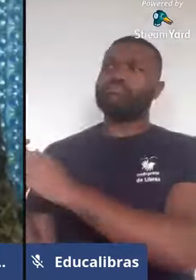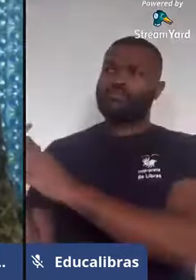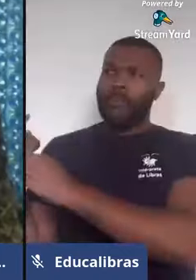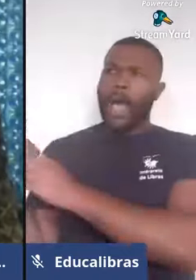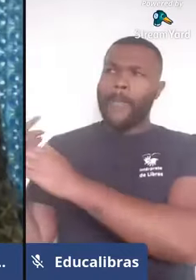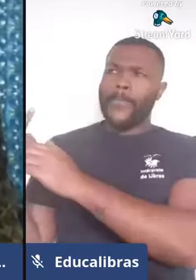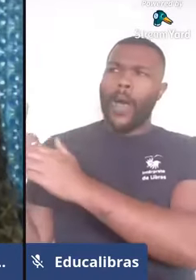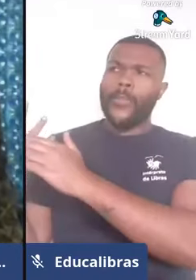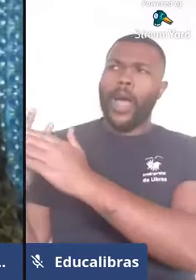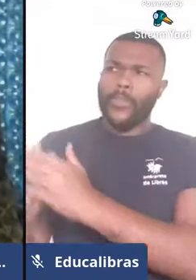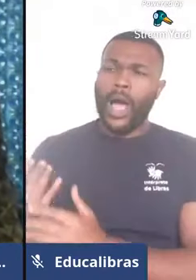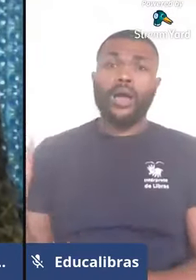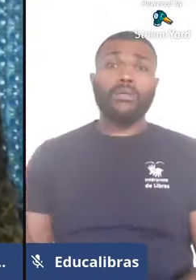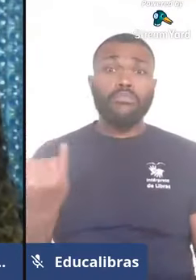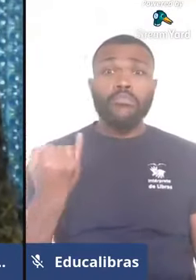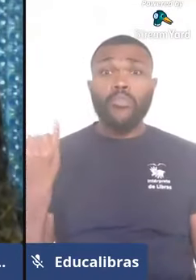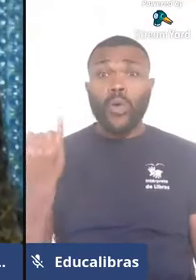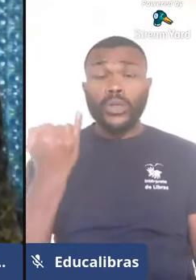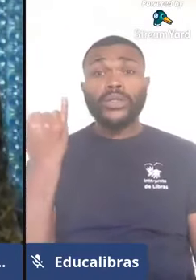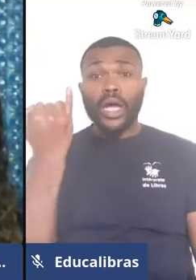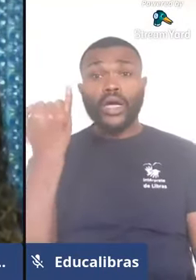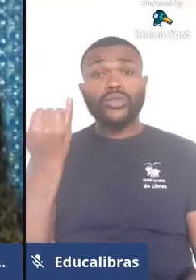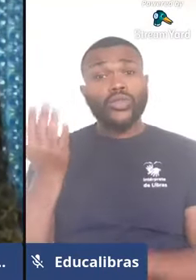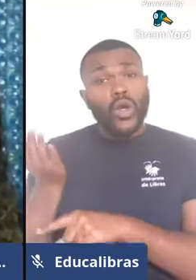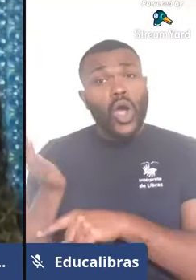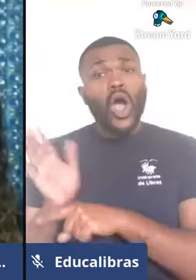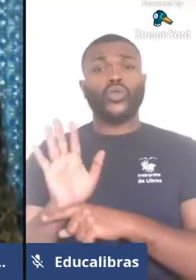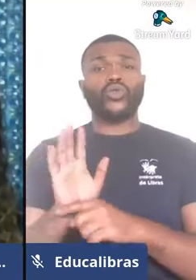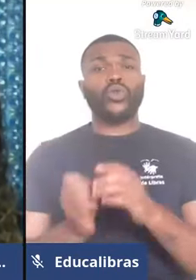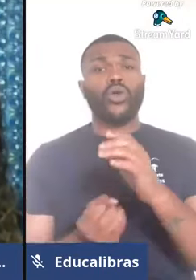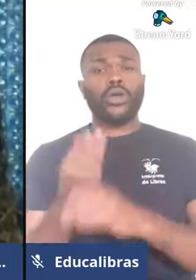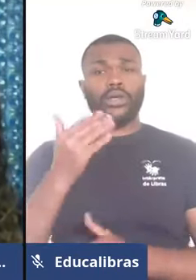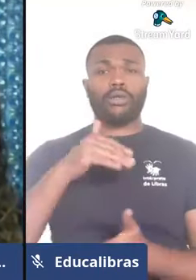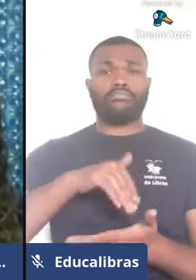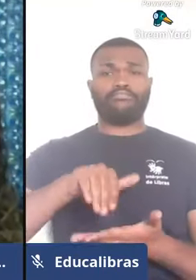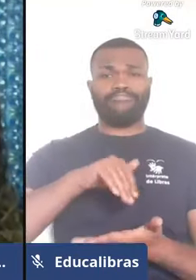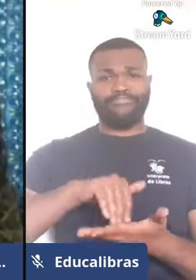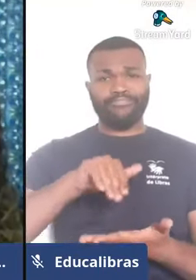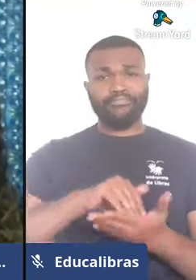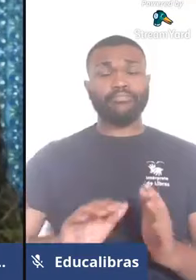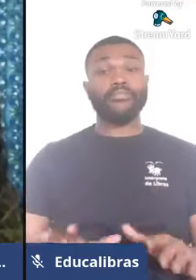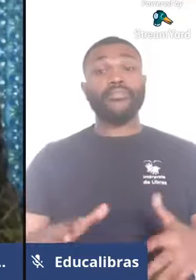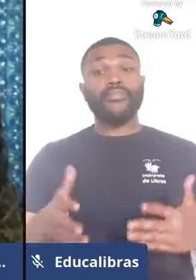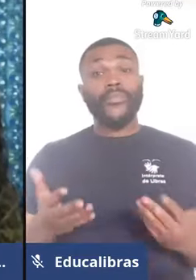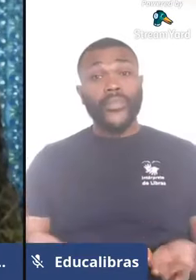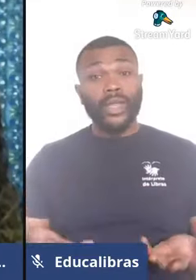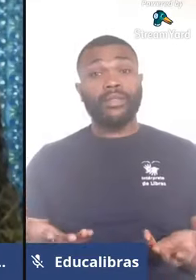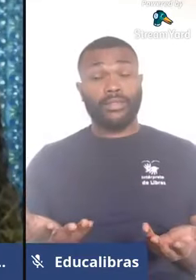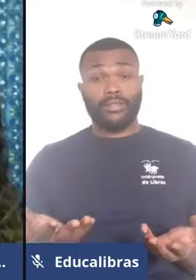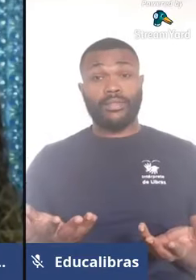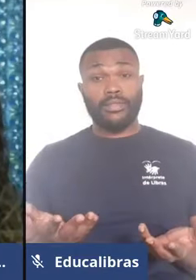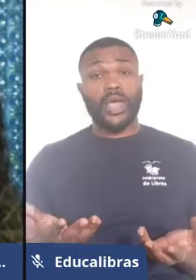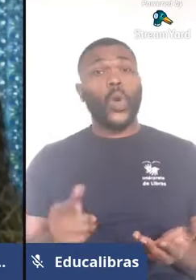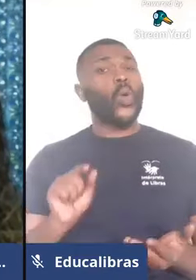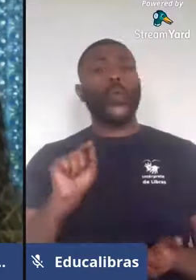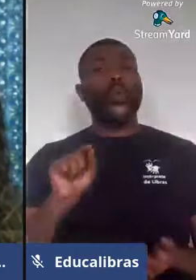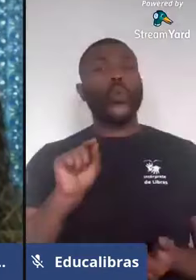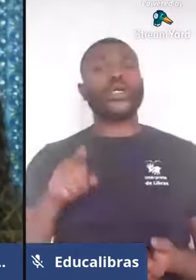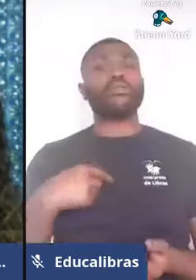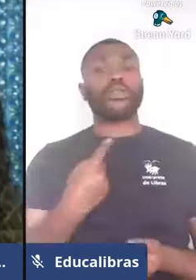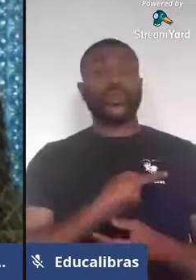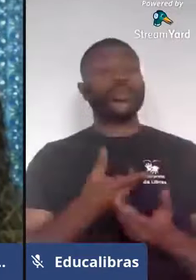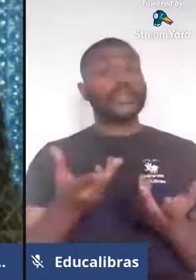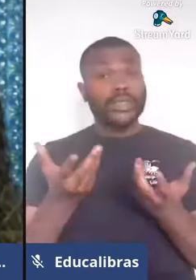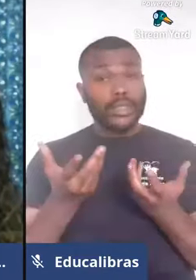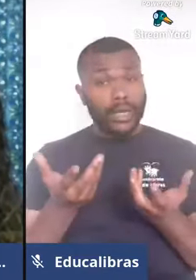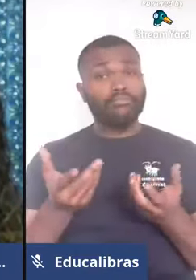tal, mas inclusive na criação da secretaria. Então, o que a gente queria também? Queria